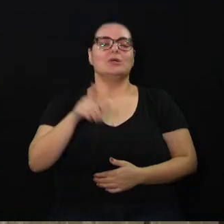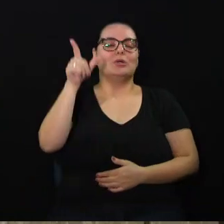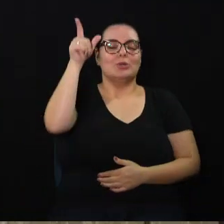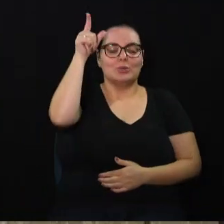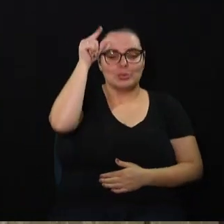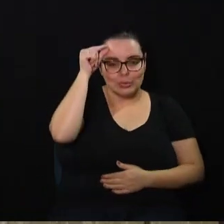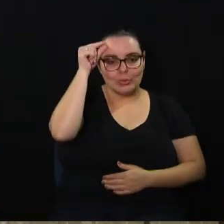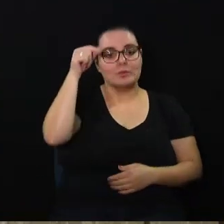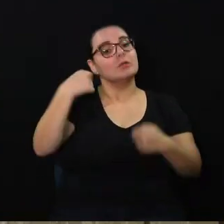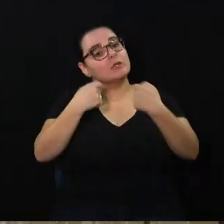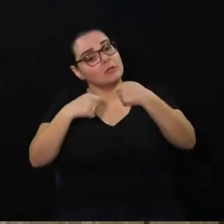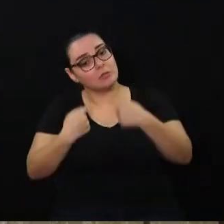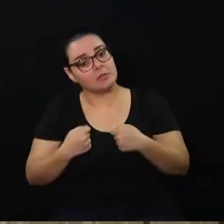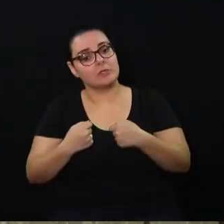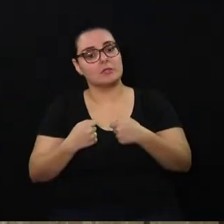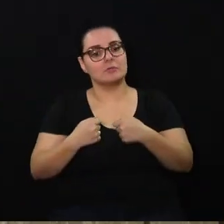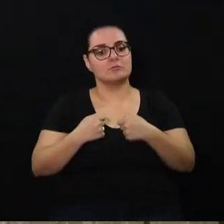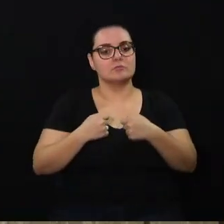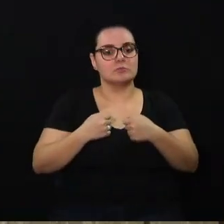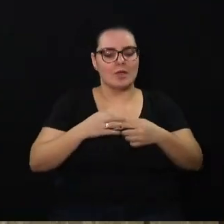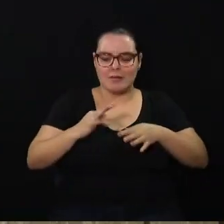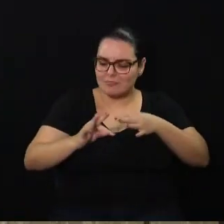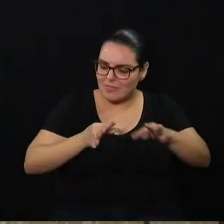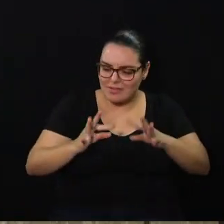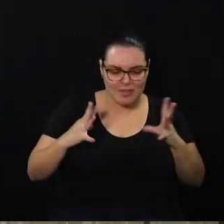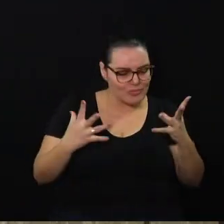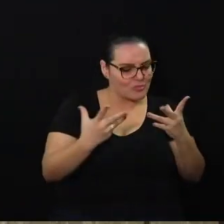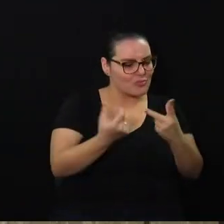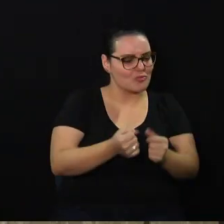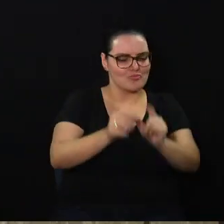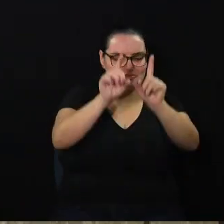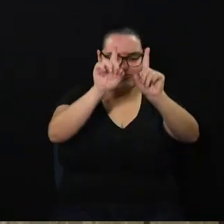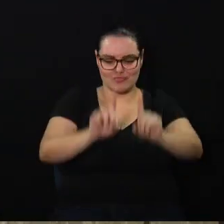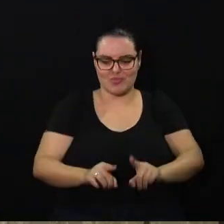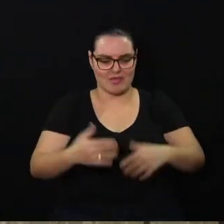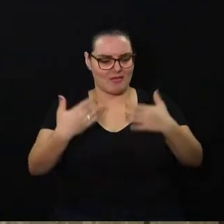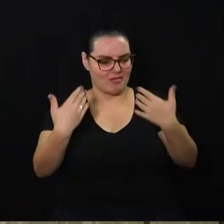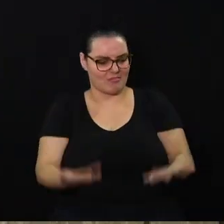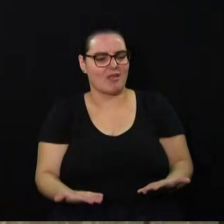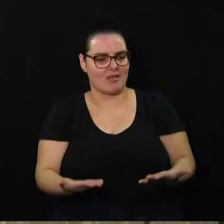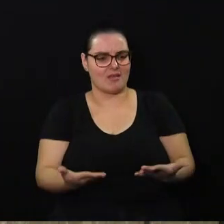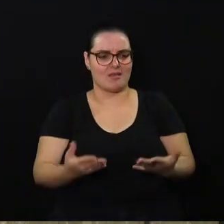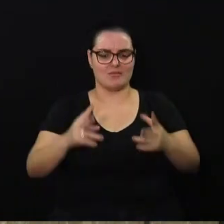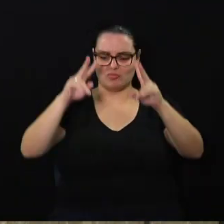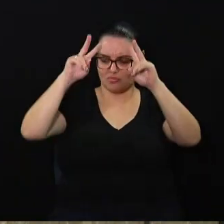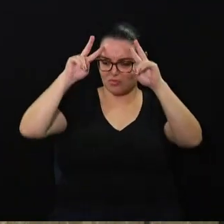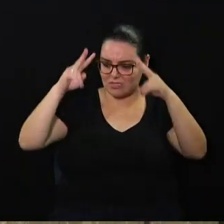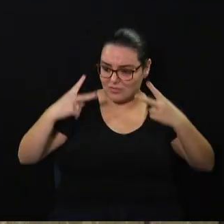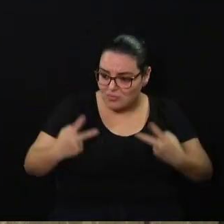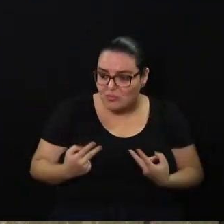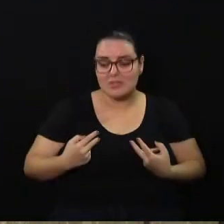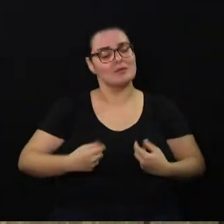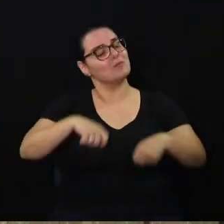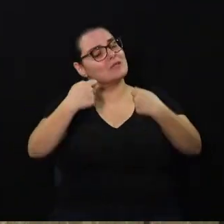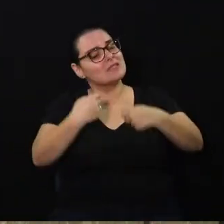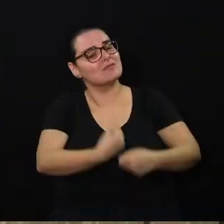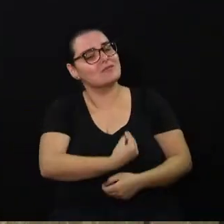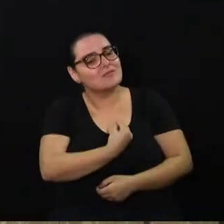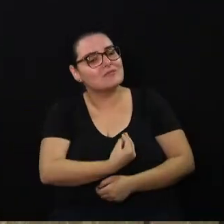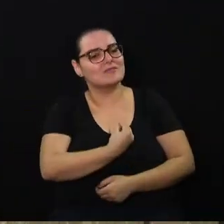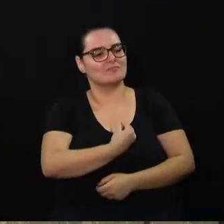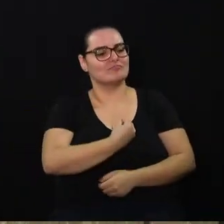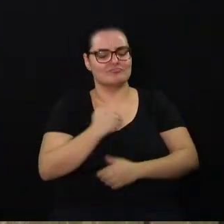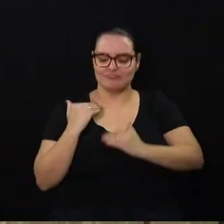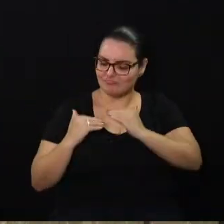inclusivas é isso é tratar todos com dignidade e são seres humanos que precisam viver e construir